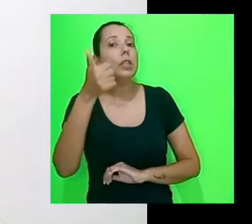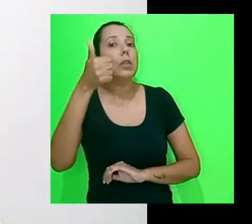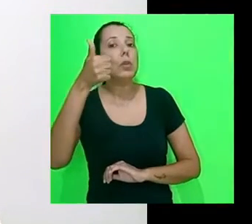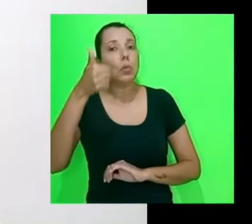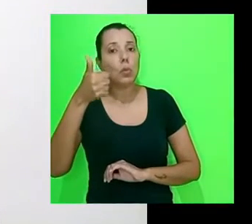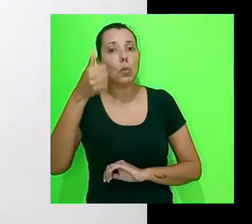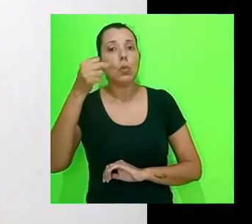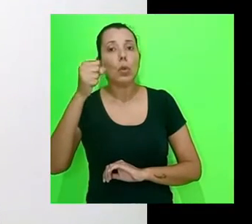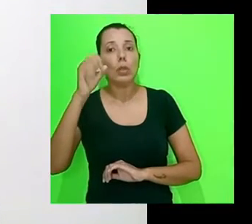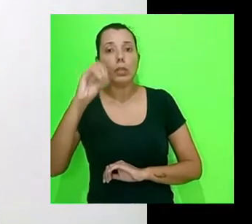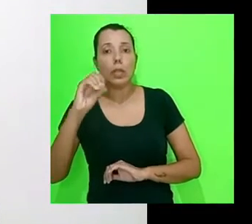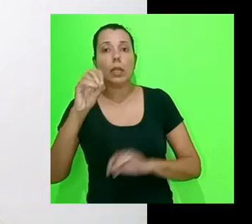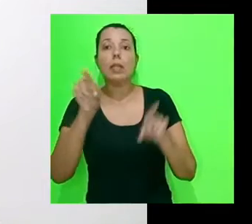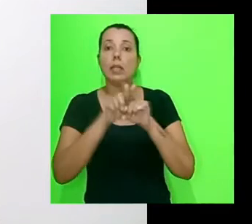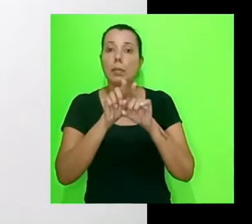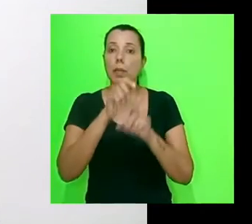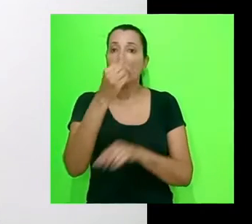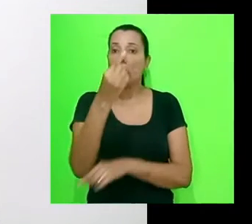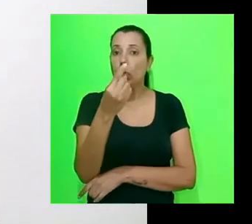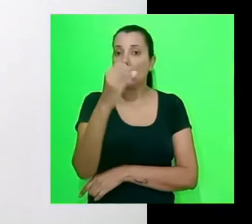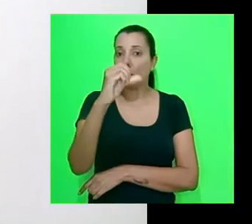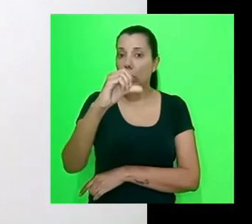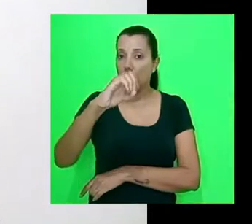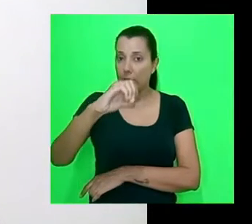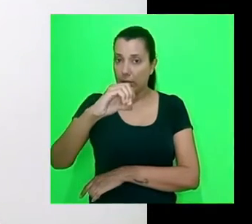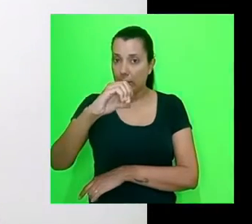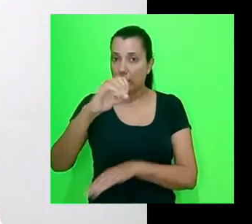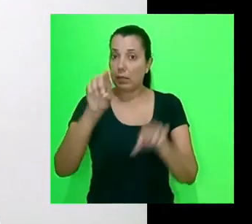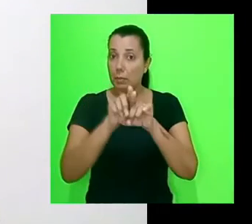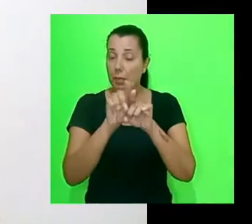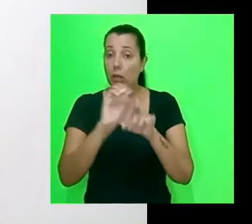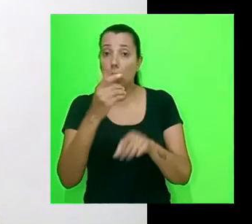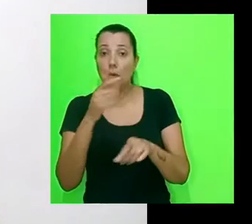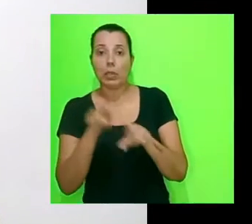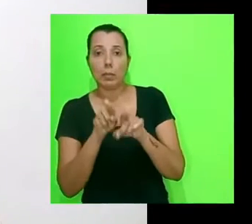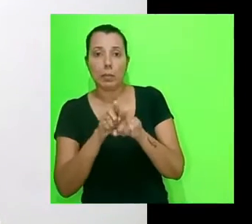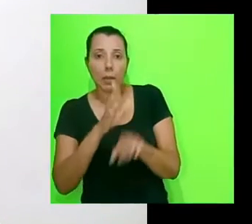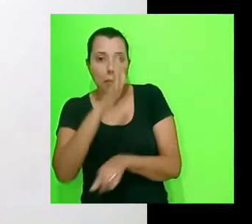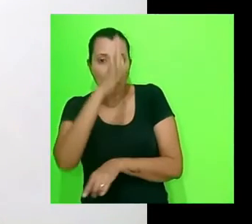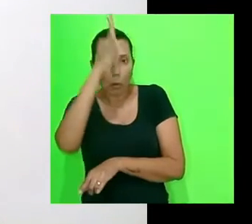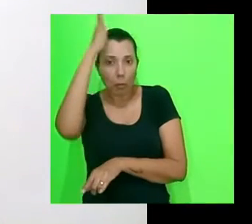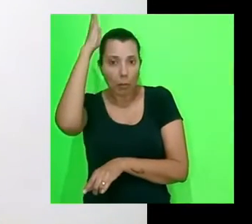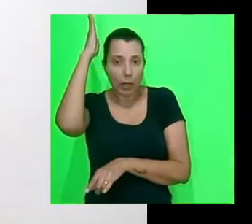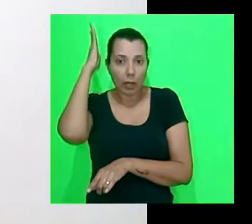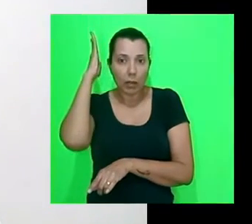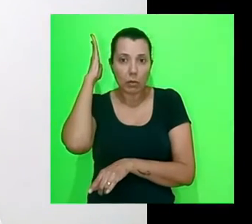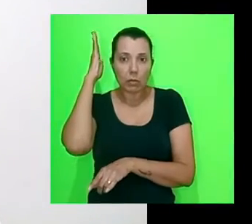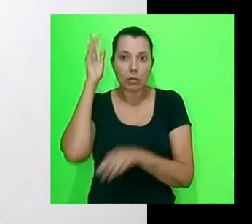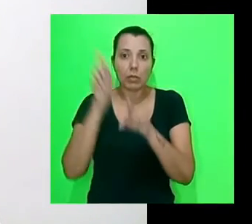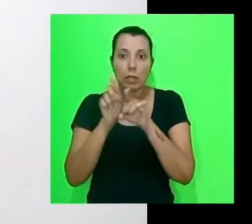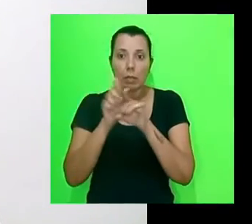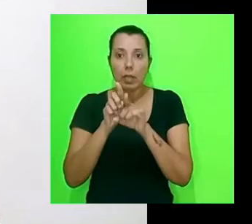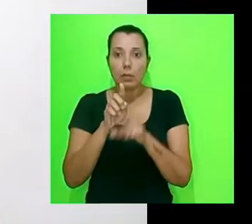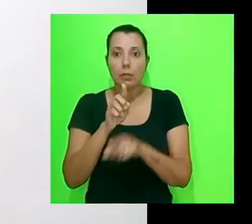são os aparelhos do Estado que tem esse serviço, que é da segurança